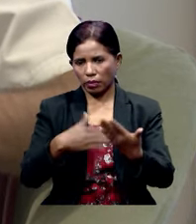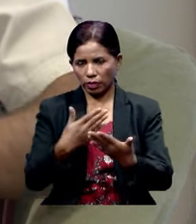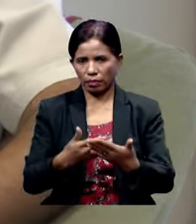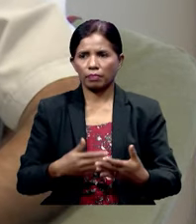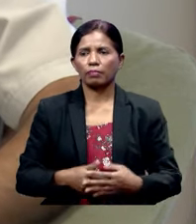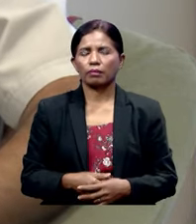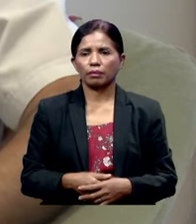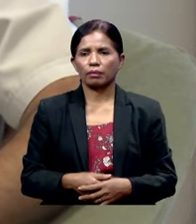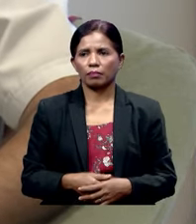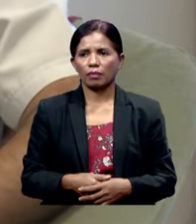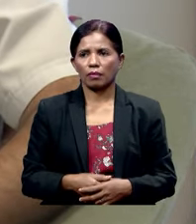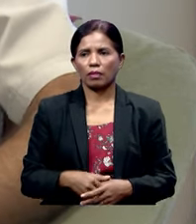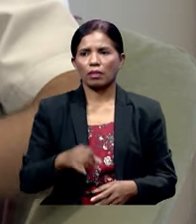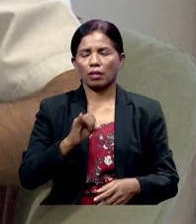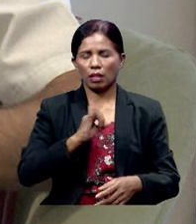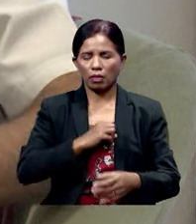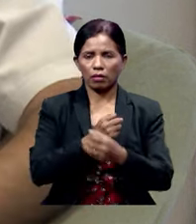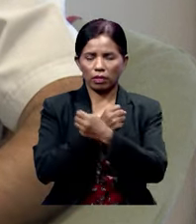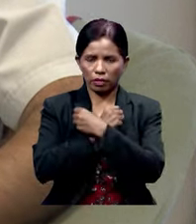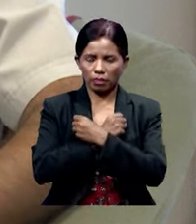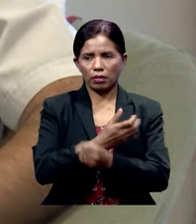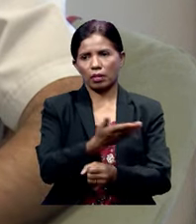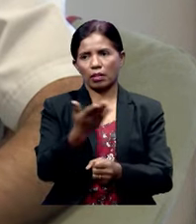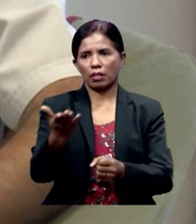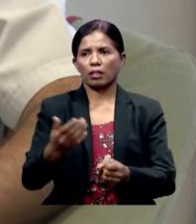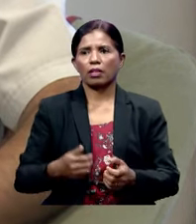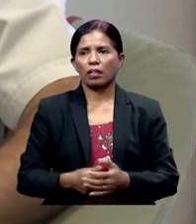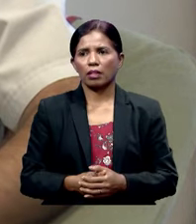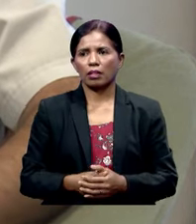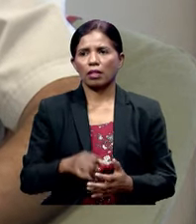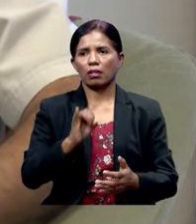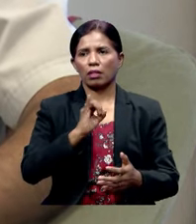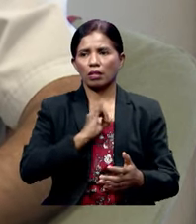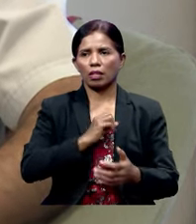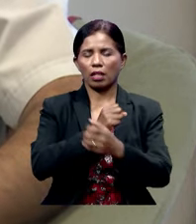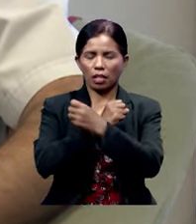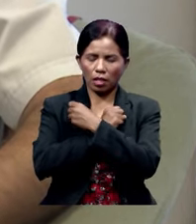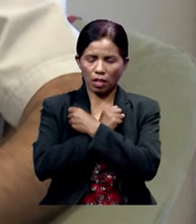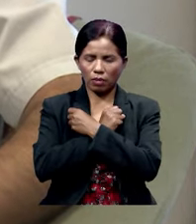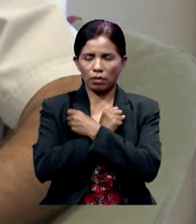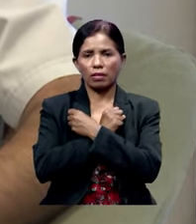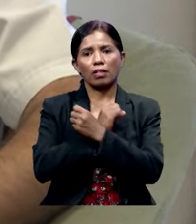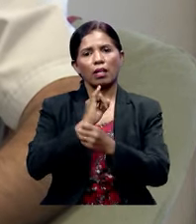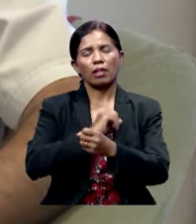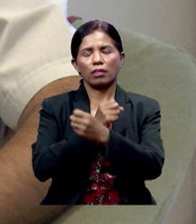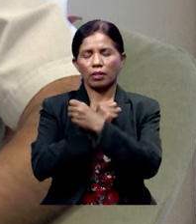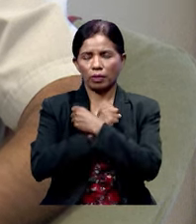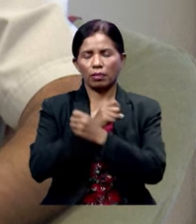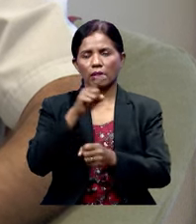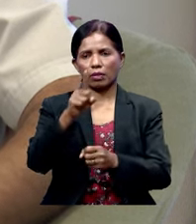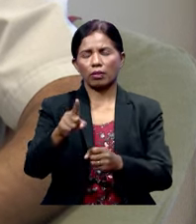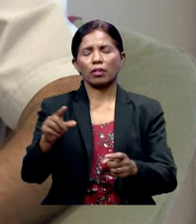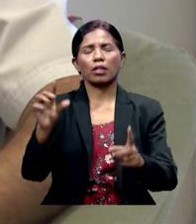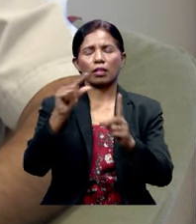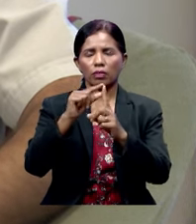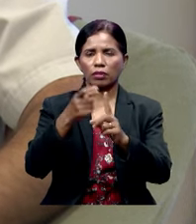ti eu te amo How Dom How AD Dom Esta é a frase que Jesus